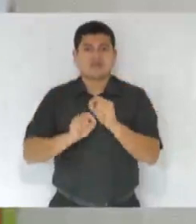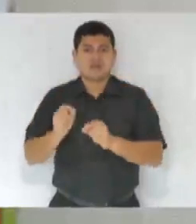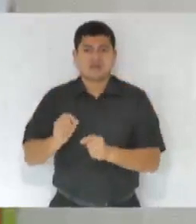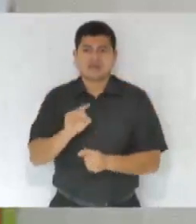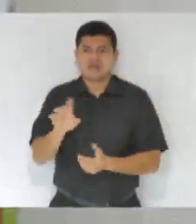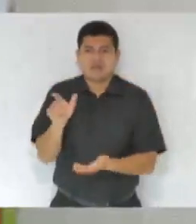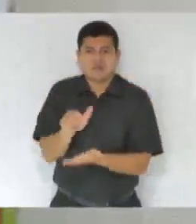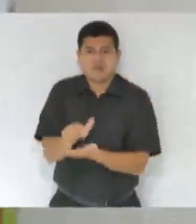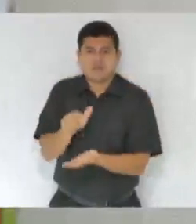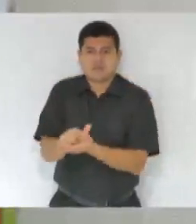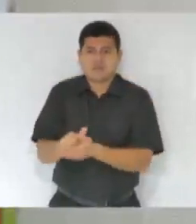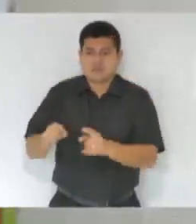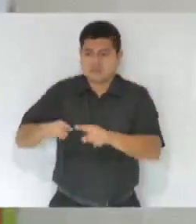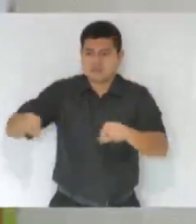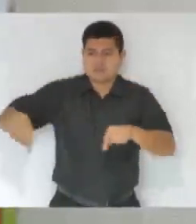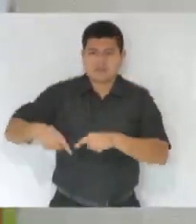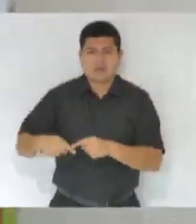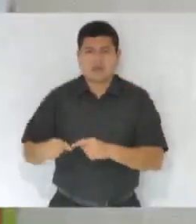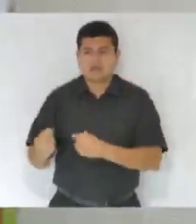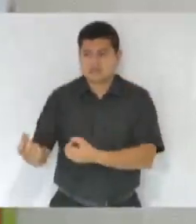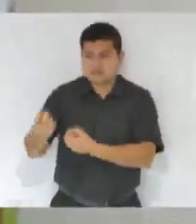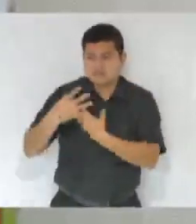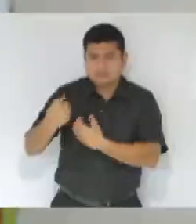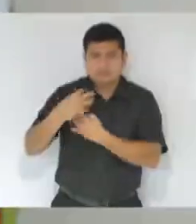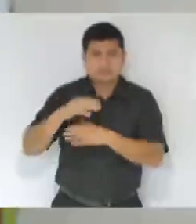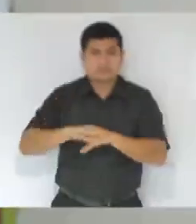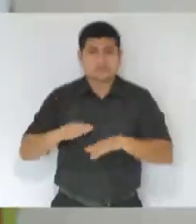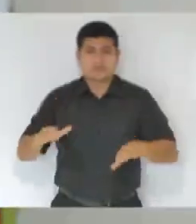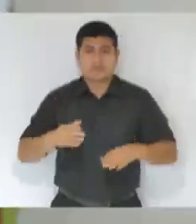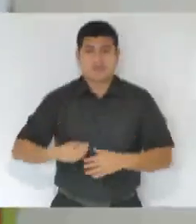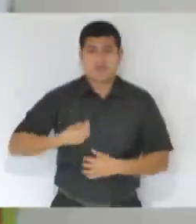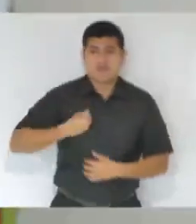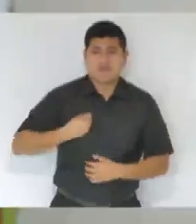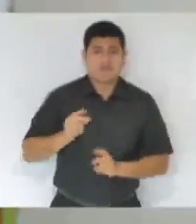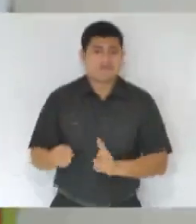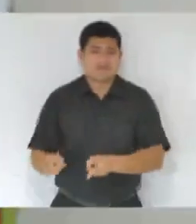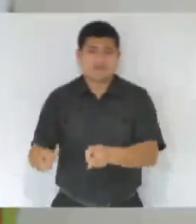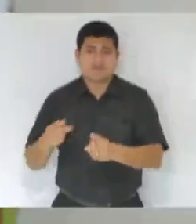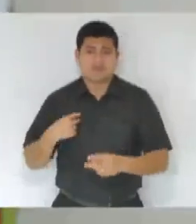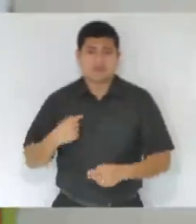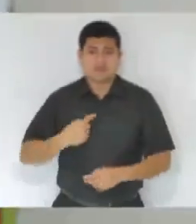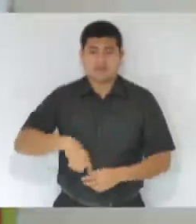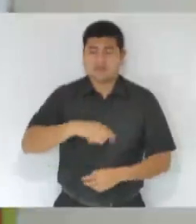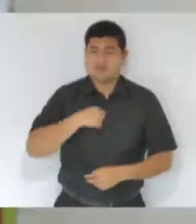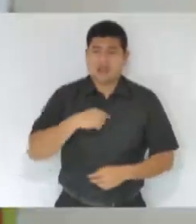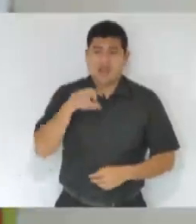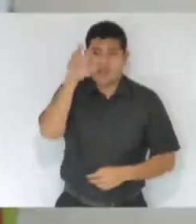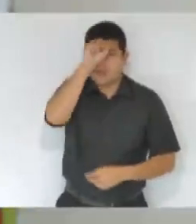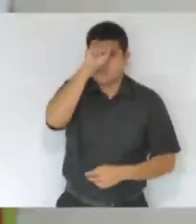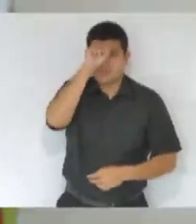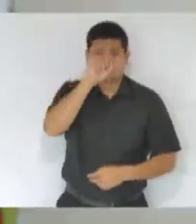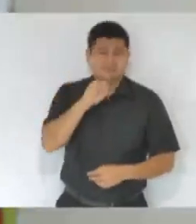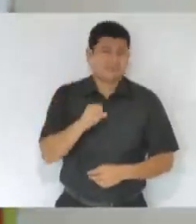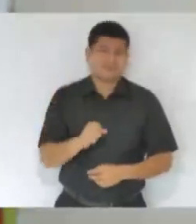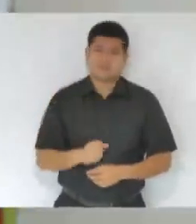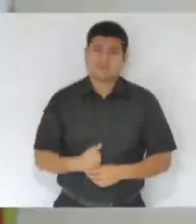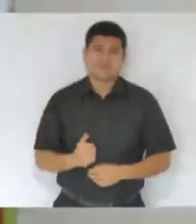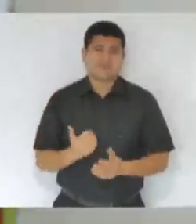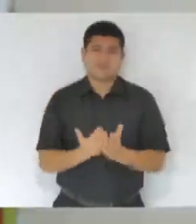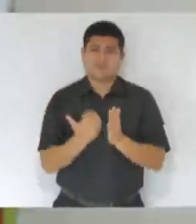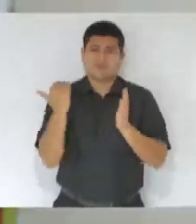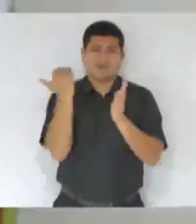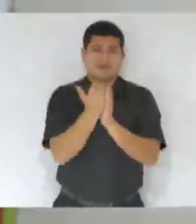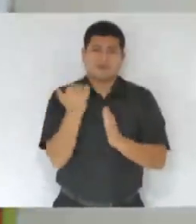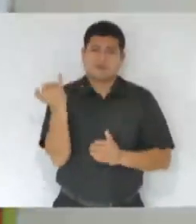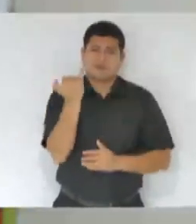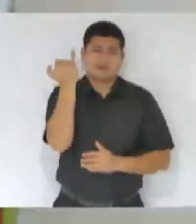sobrevivência, e o maior legado que podemos alcançar é o conhecimento. Temos aprendido